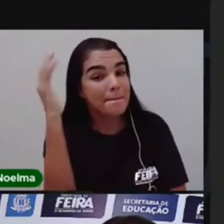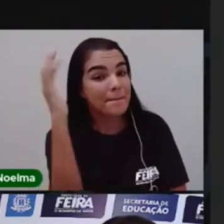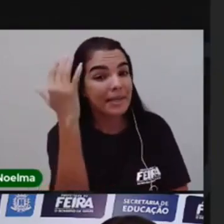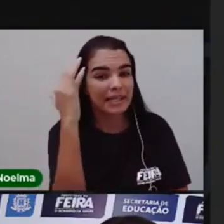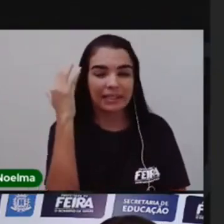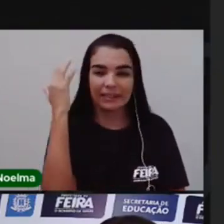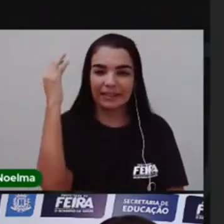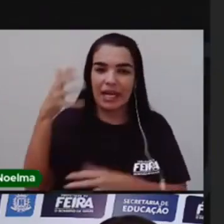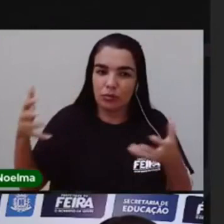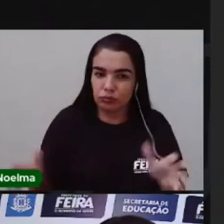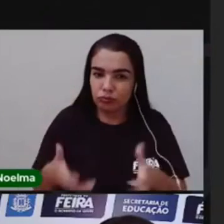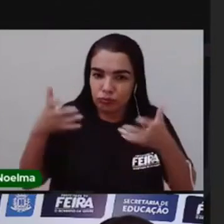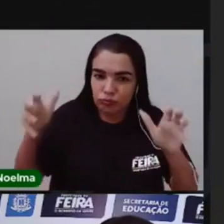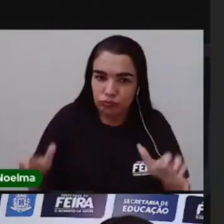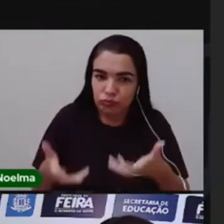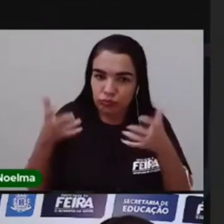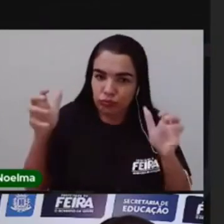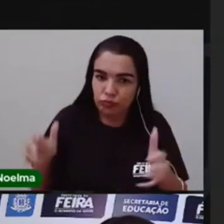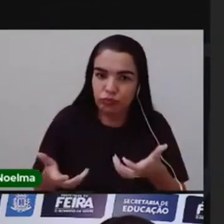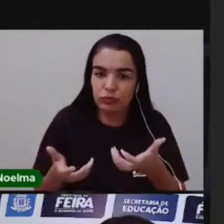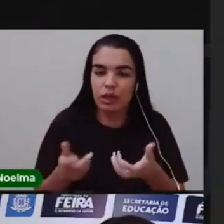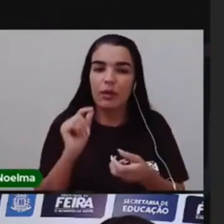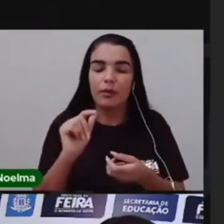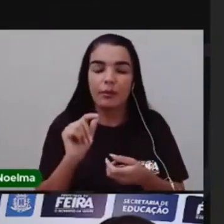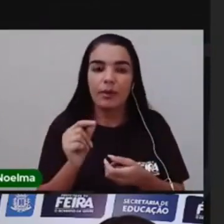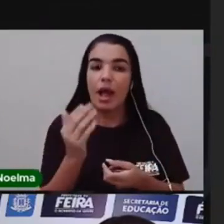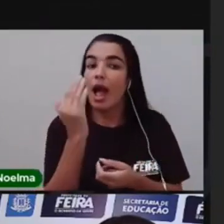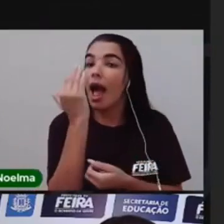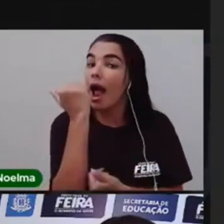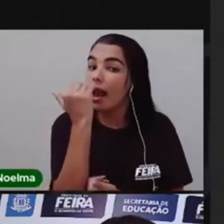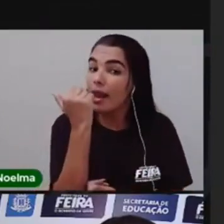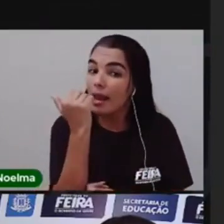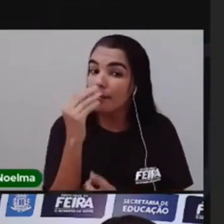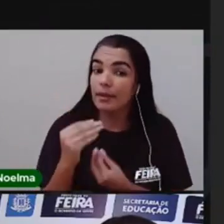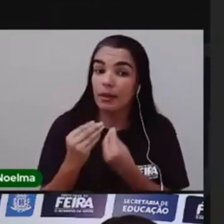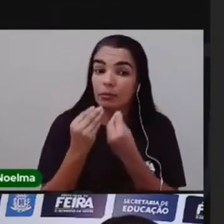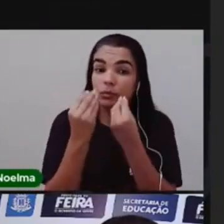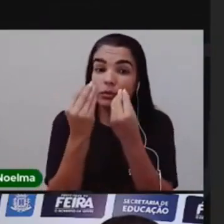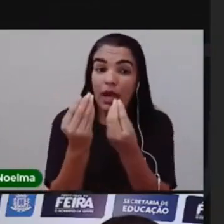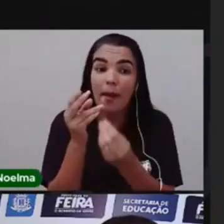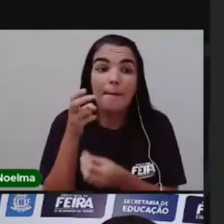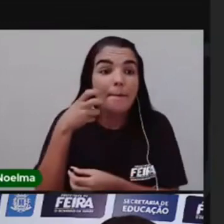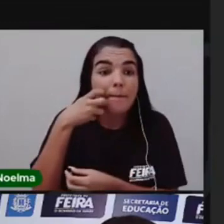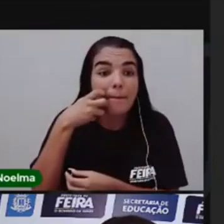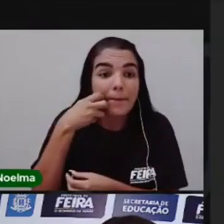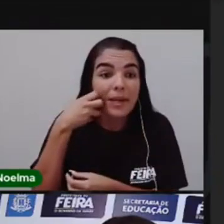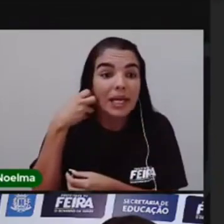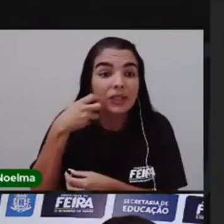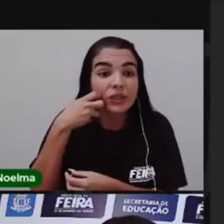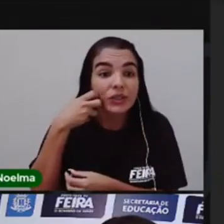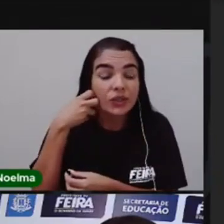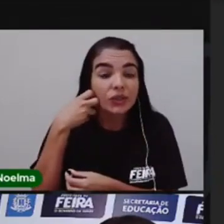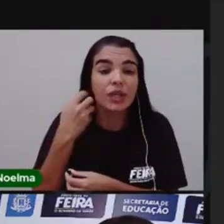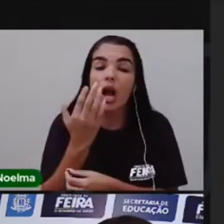aqui algas. Essas algas, elas servem de alimentos para os peixes. Então, os